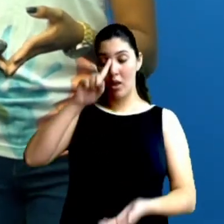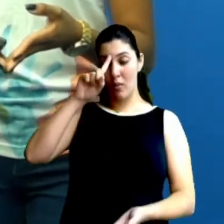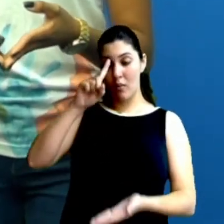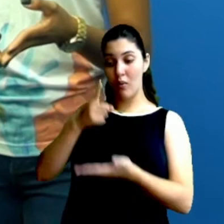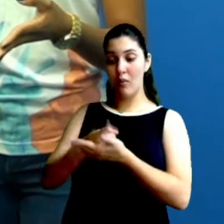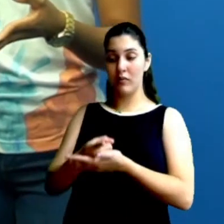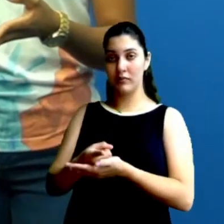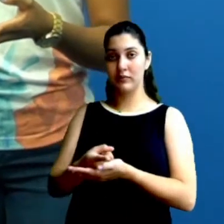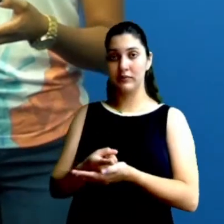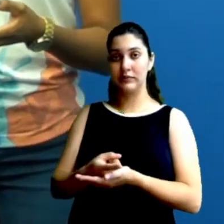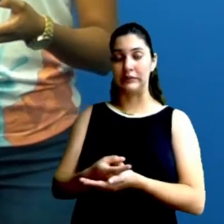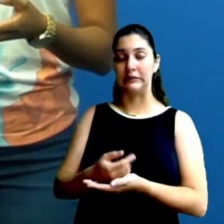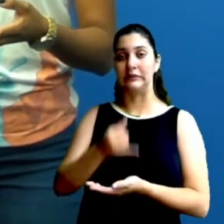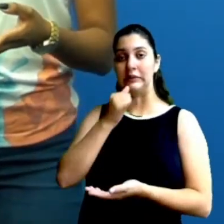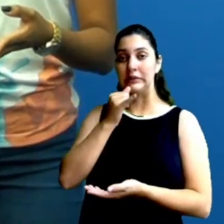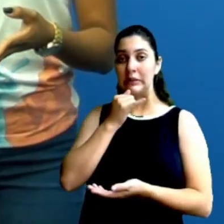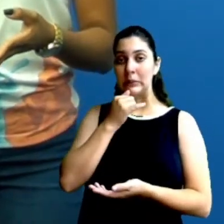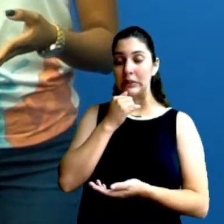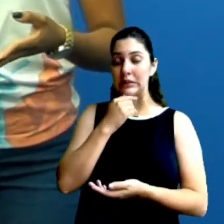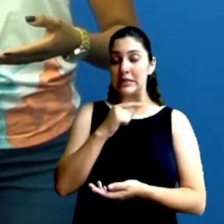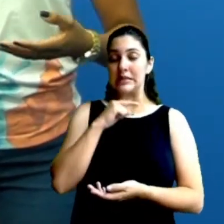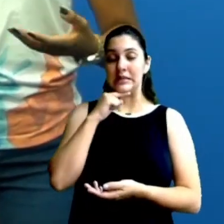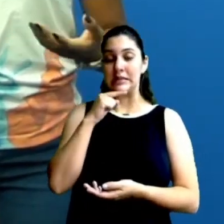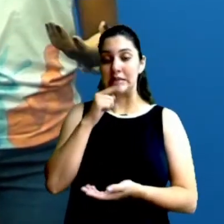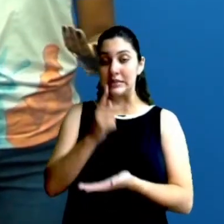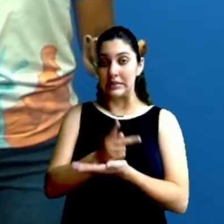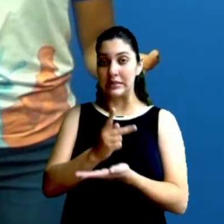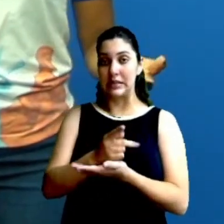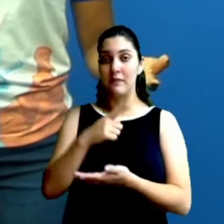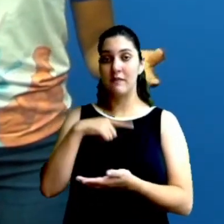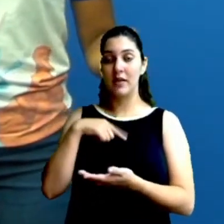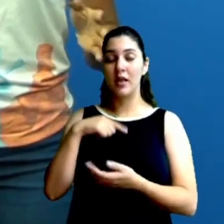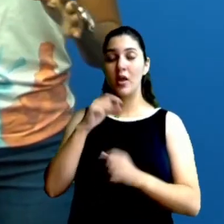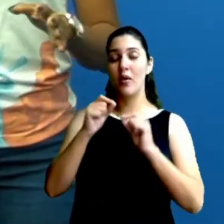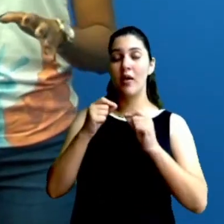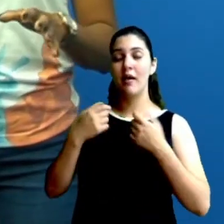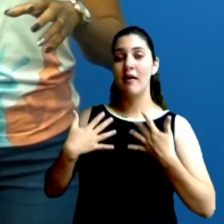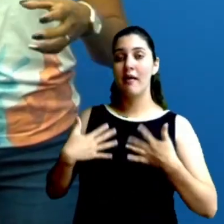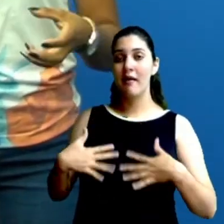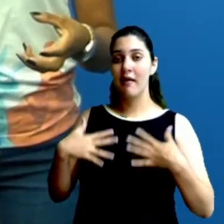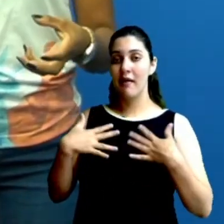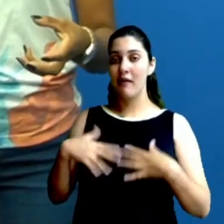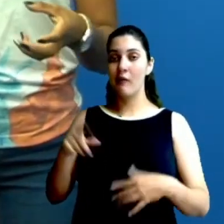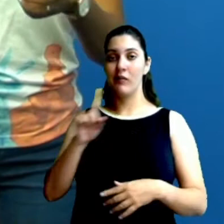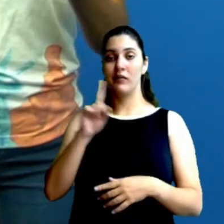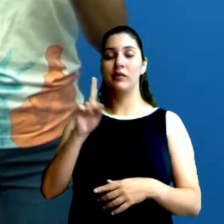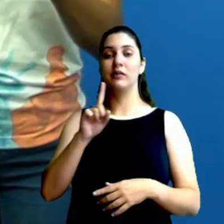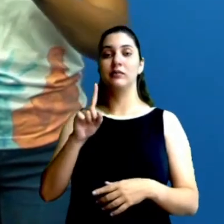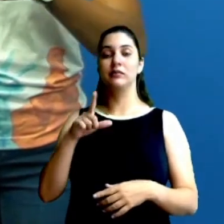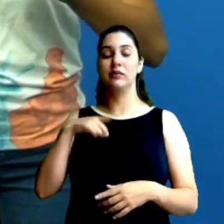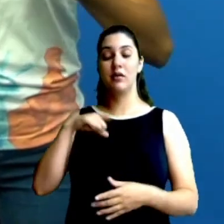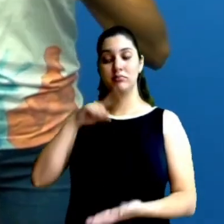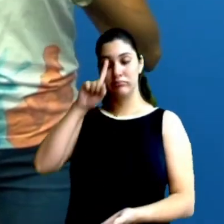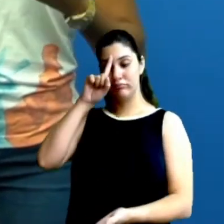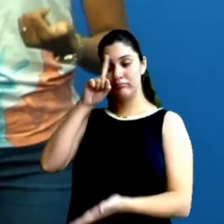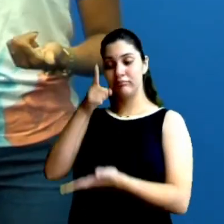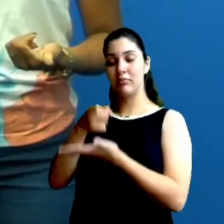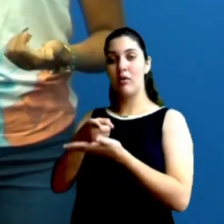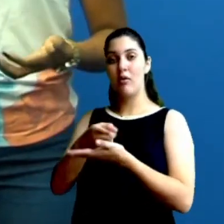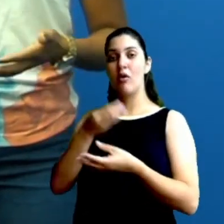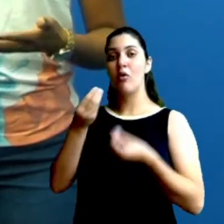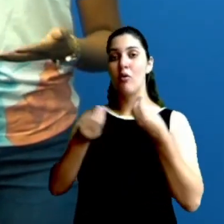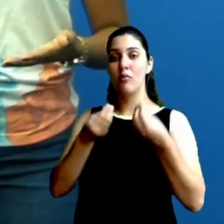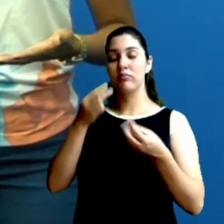tá? Então, nem sempre o teu verbo ele vai vir com aquela suavidade. Não, ele vai vir também impondo ordem, como a gente